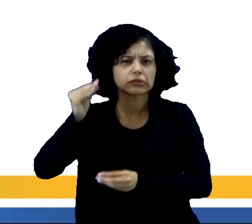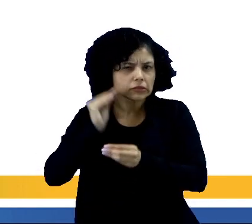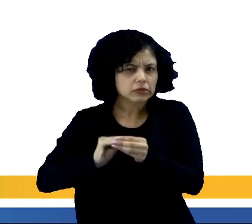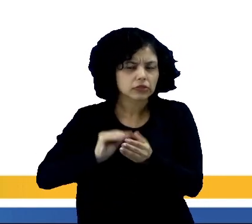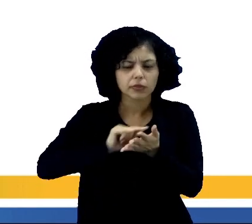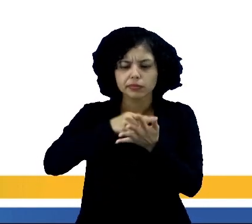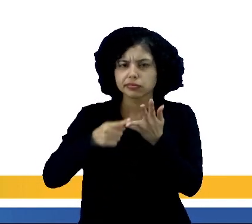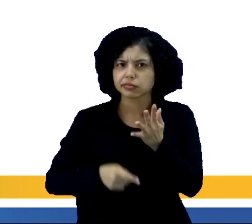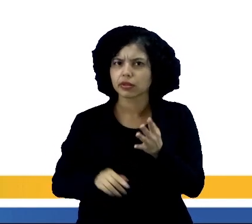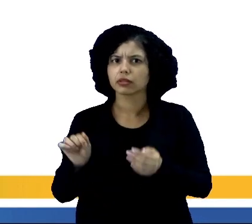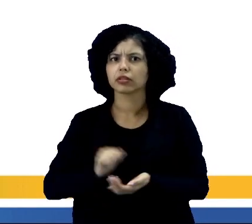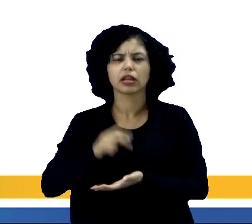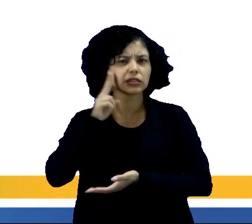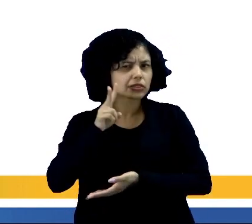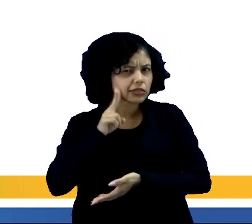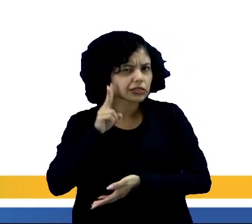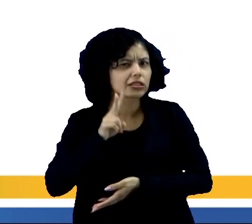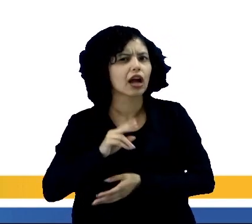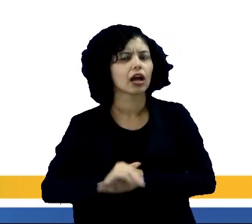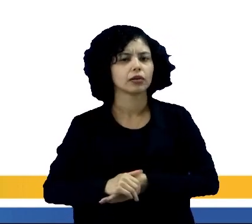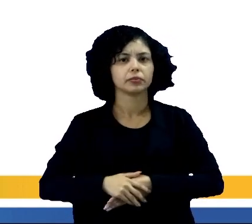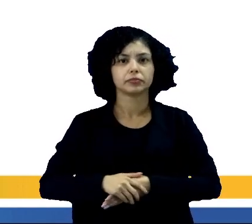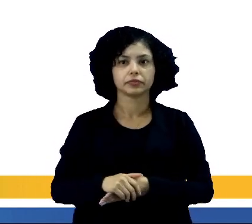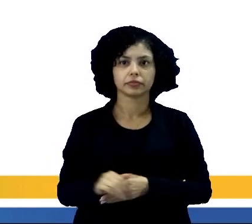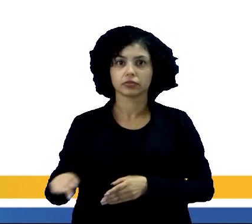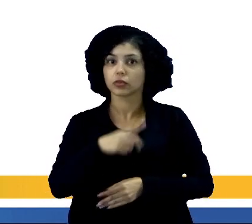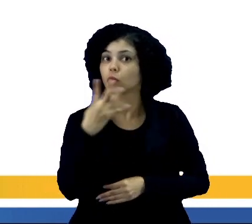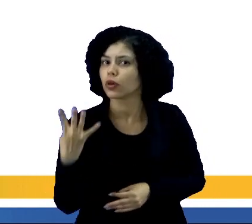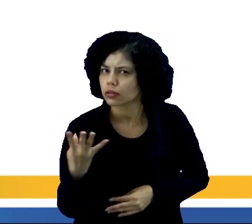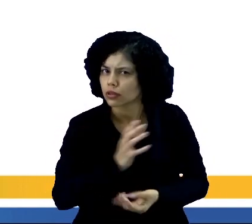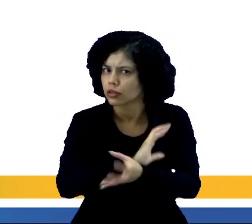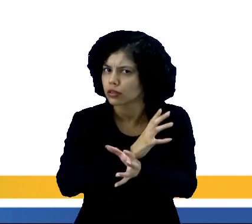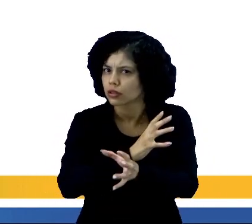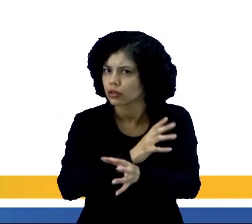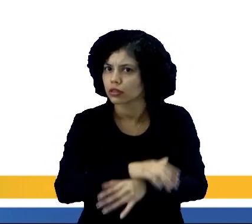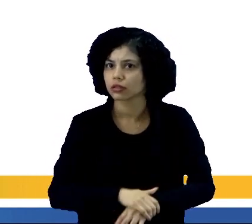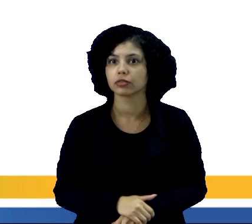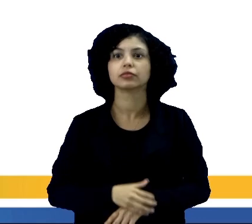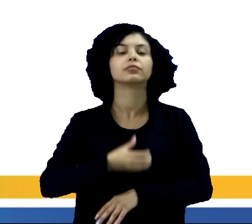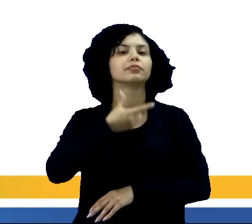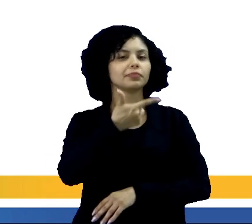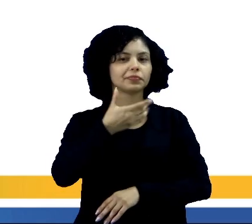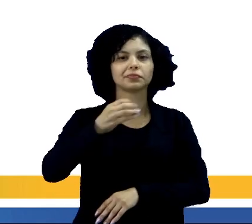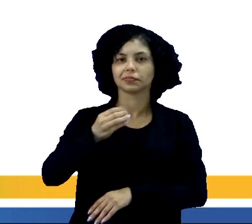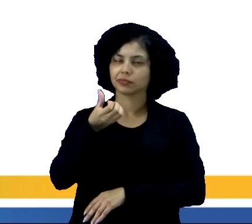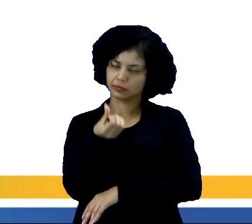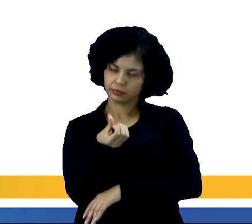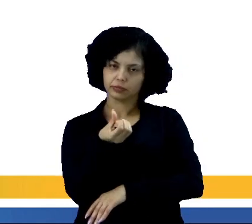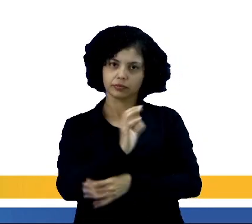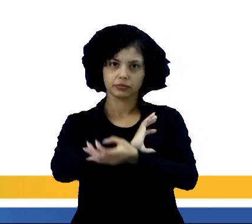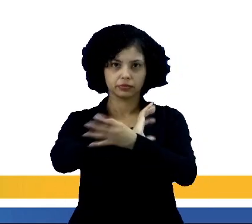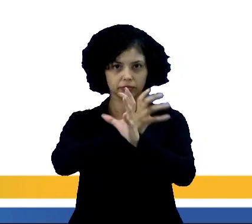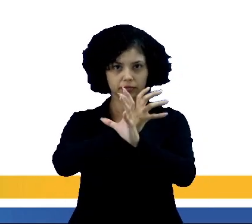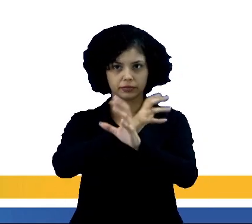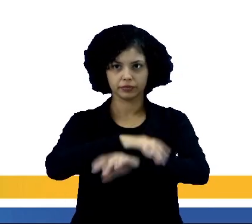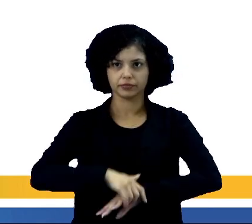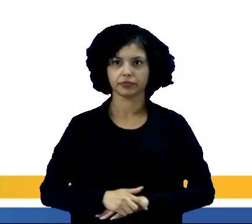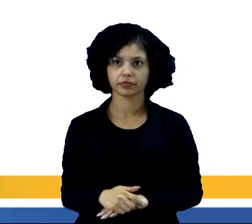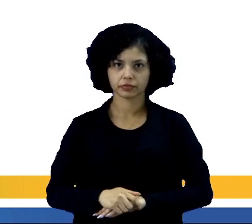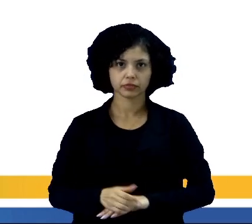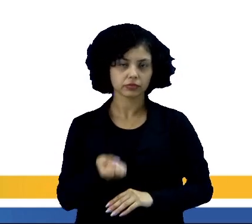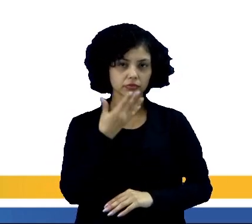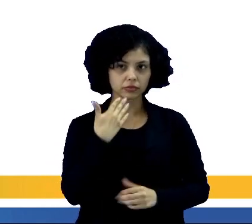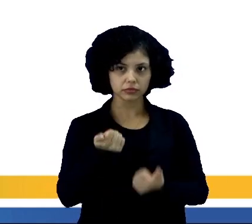contar aí nos dedos, vai apalpando o seu corpo, vai sentindo tudo. Quantos ossos você tem? Todo mundo tem 206